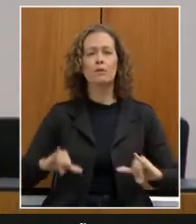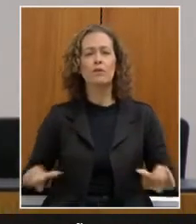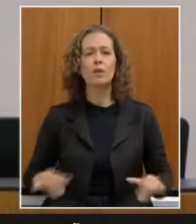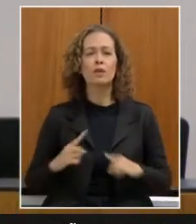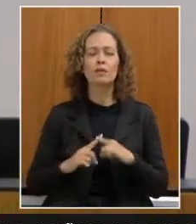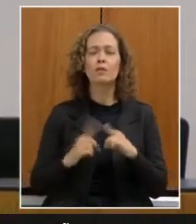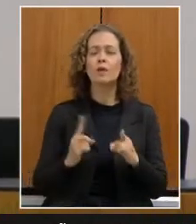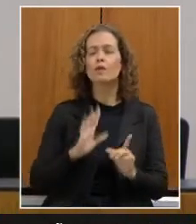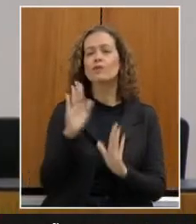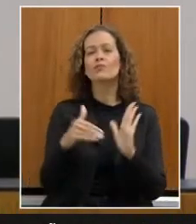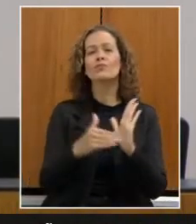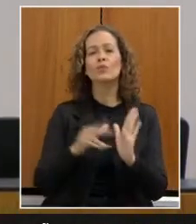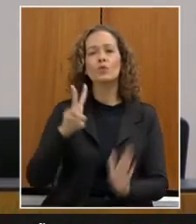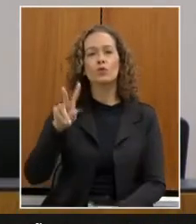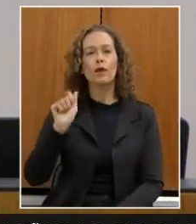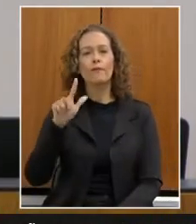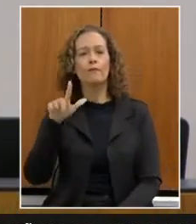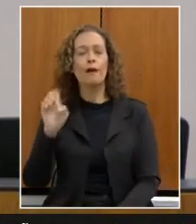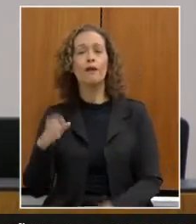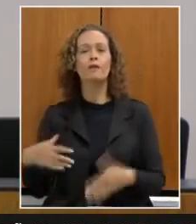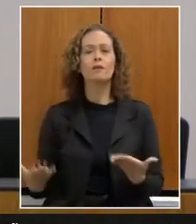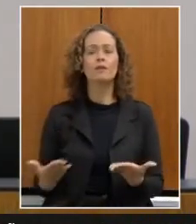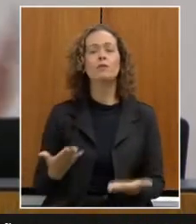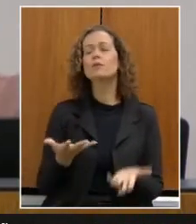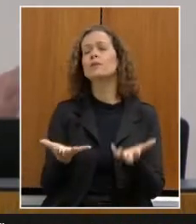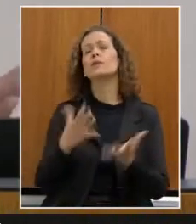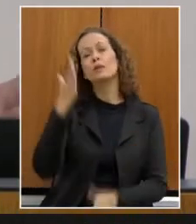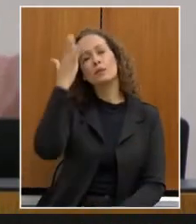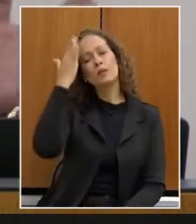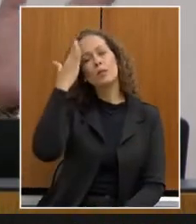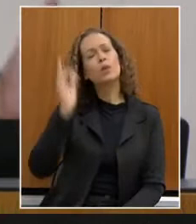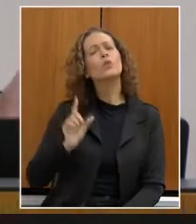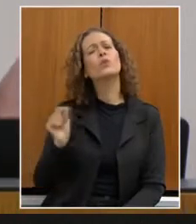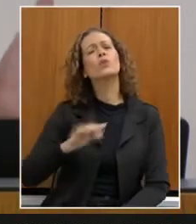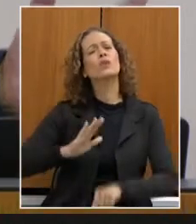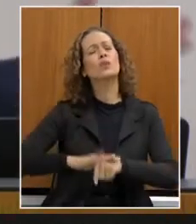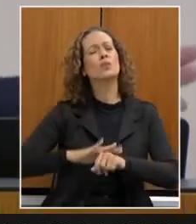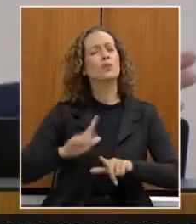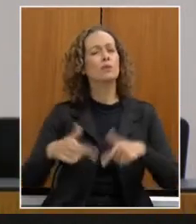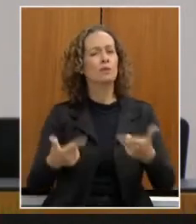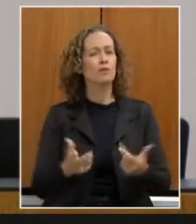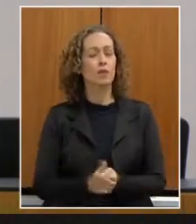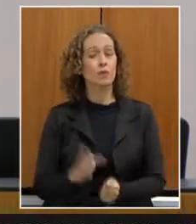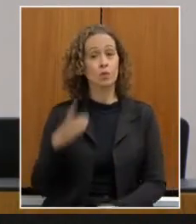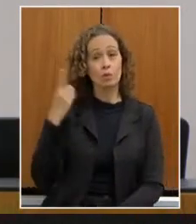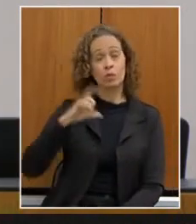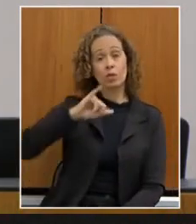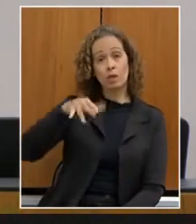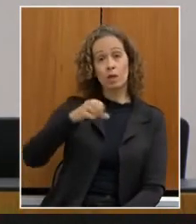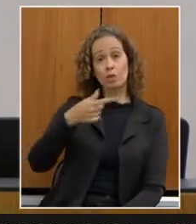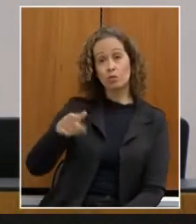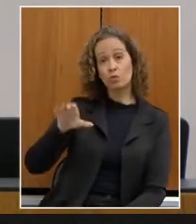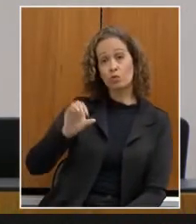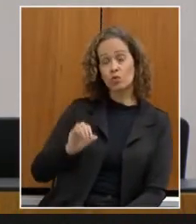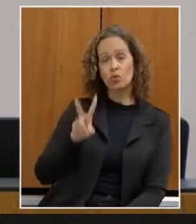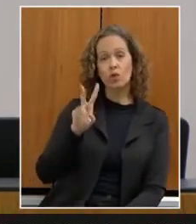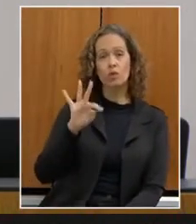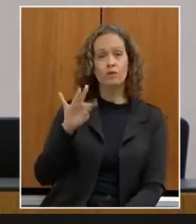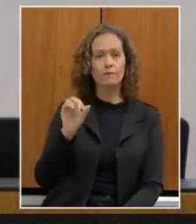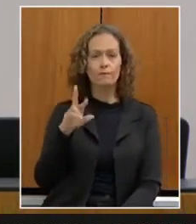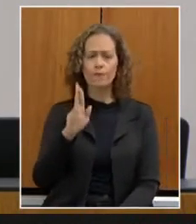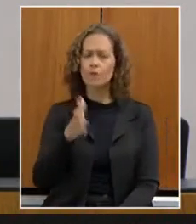Vale. Mas eu gostaria de saber o que pode ser feito. O deputado João Vitor falou sobre o Hospital Regional do Noroeste, lá em Unaí.